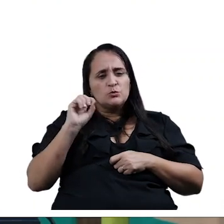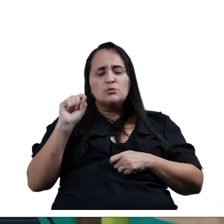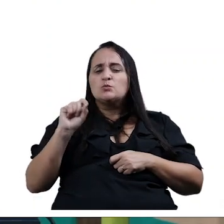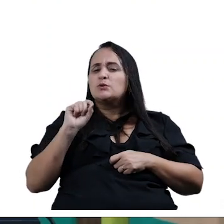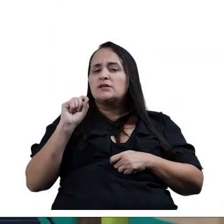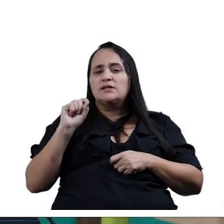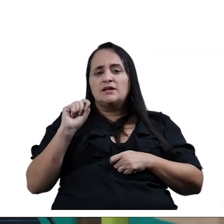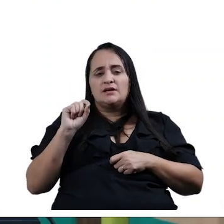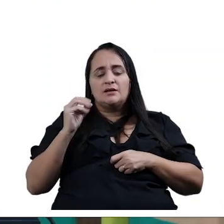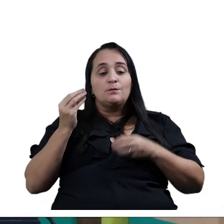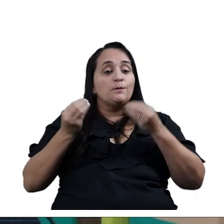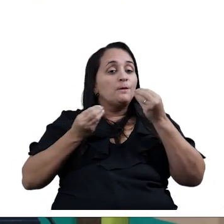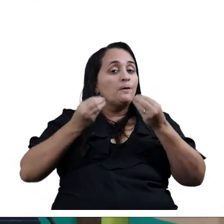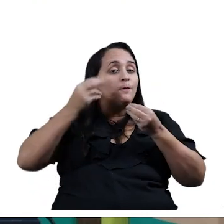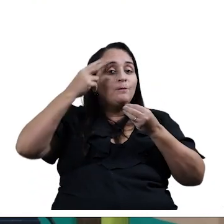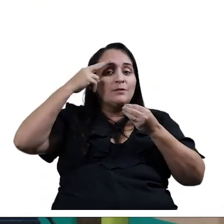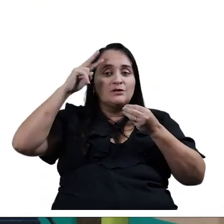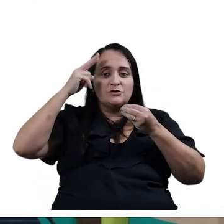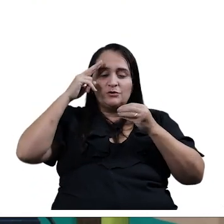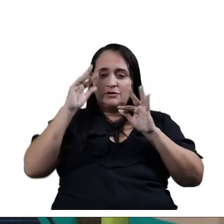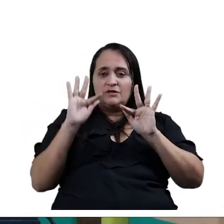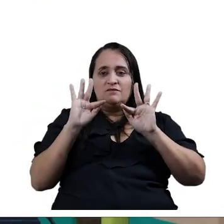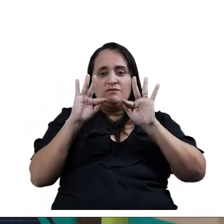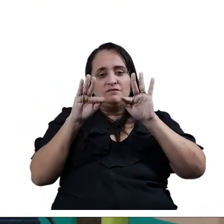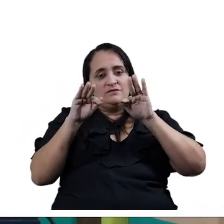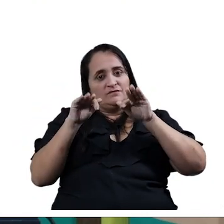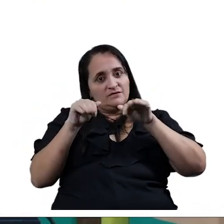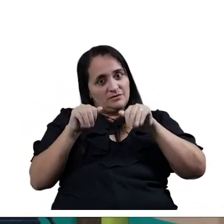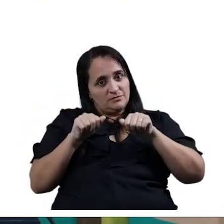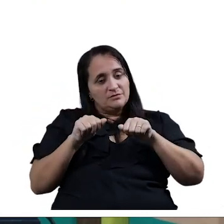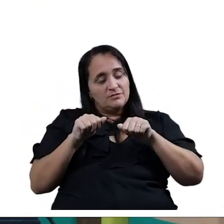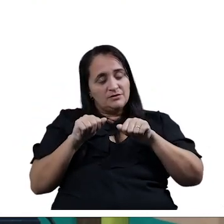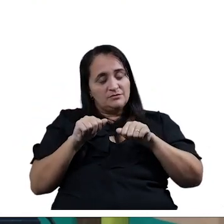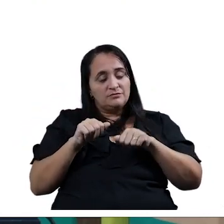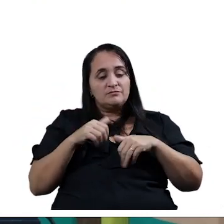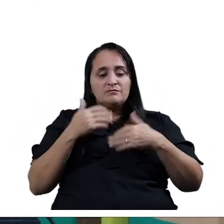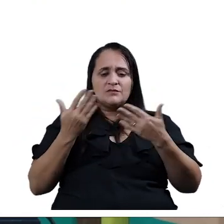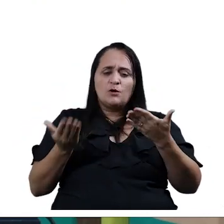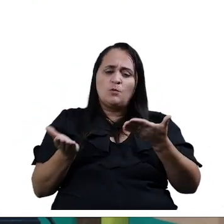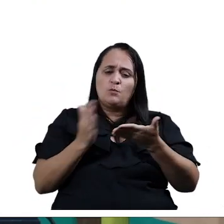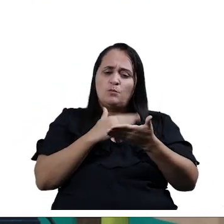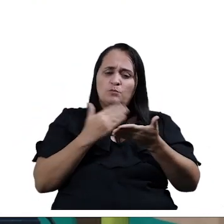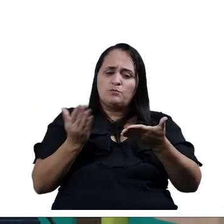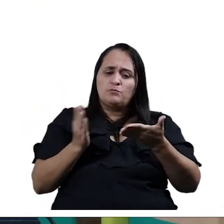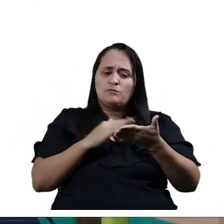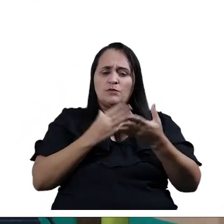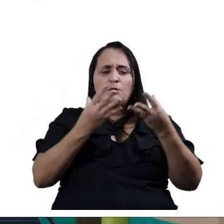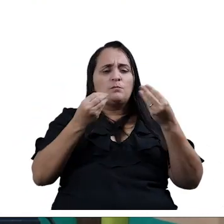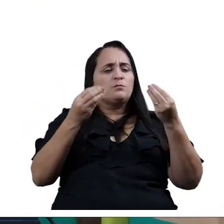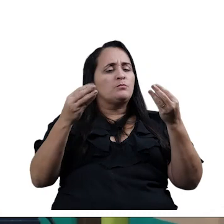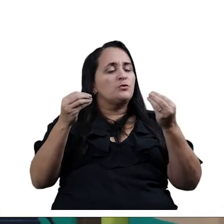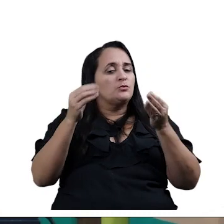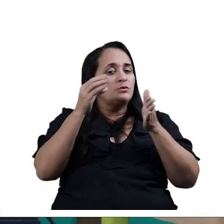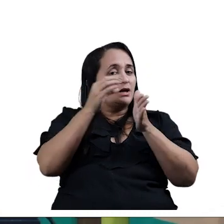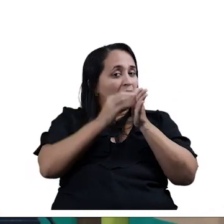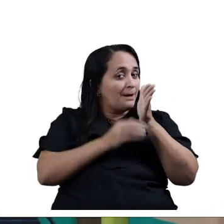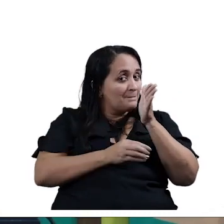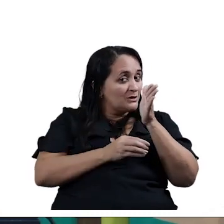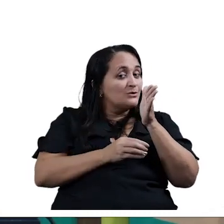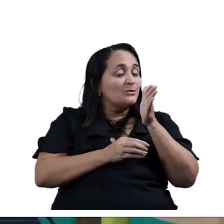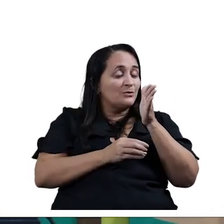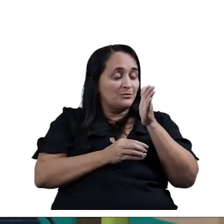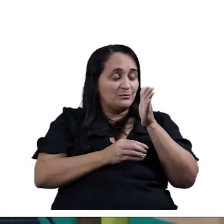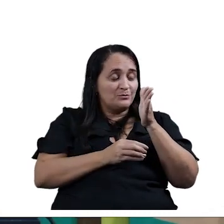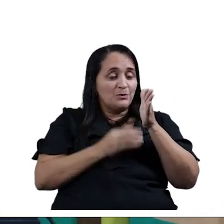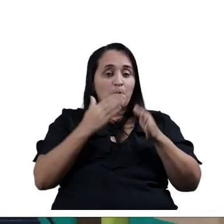terminar. Nesse caso, o Meu Pé de Laranja Lima é um livro, ele tem muitos capítulos. Esse aqui é um trecho